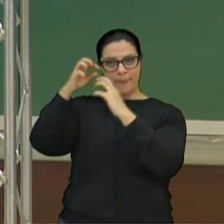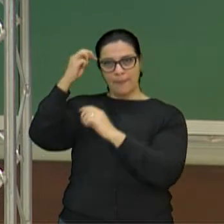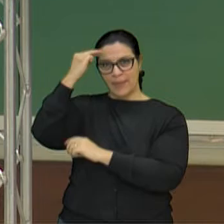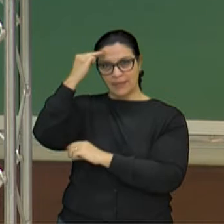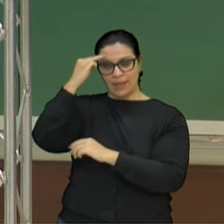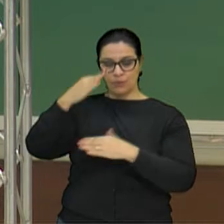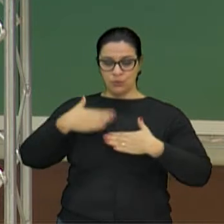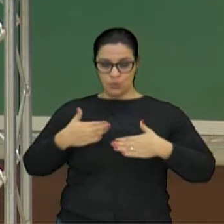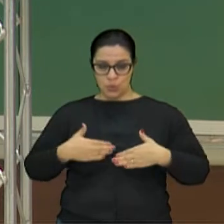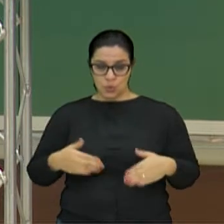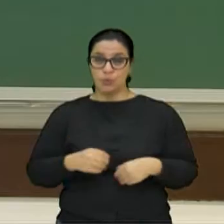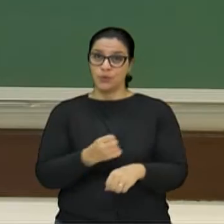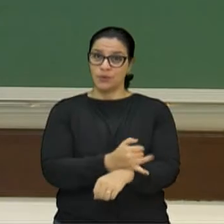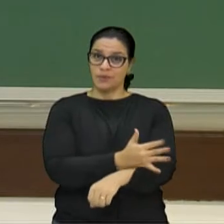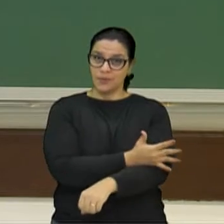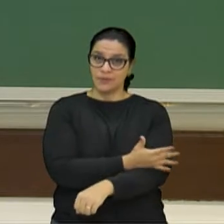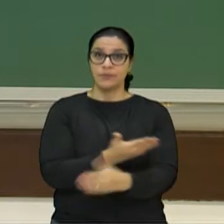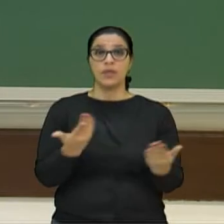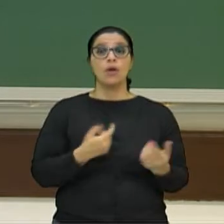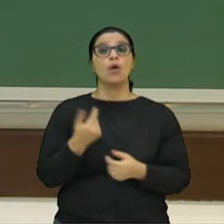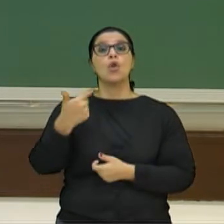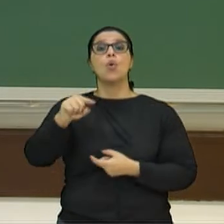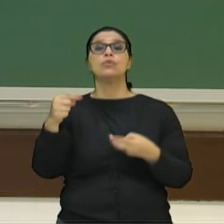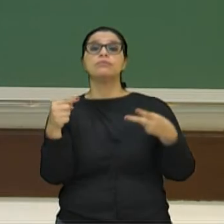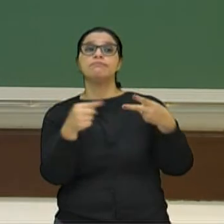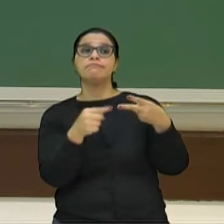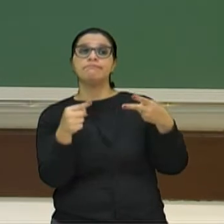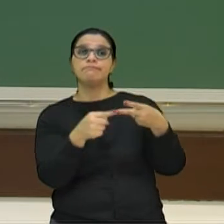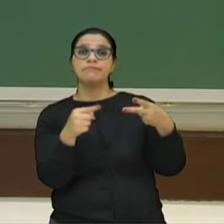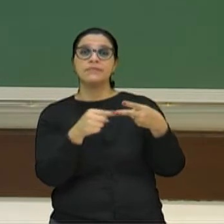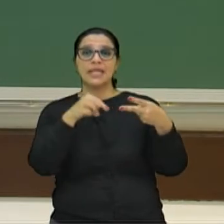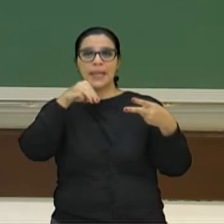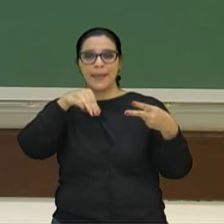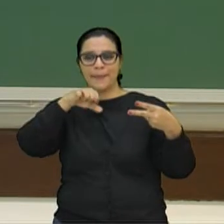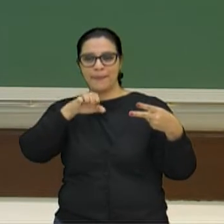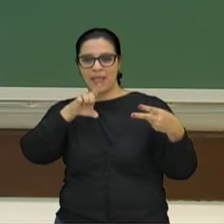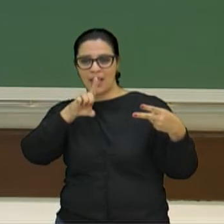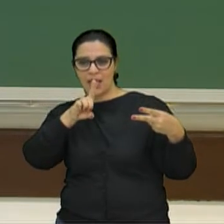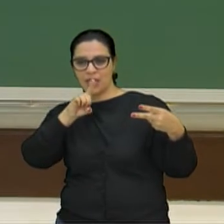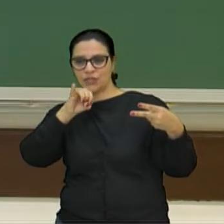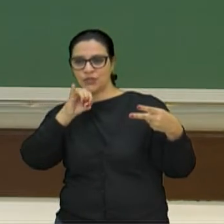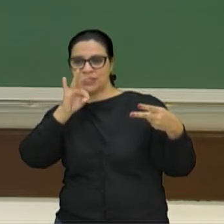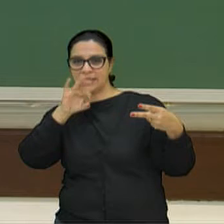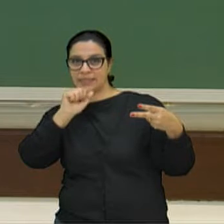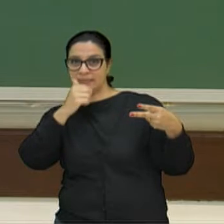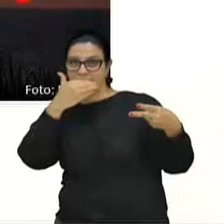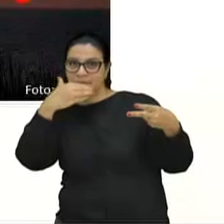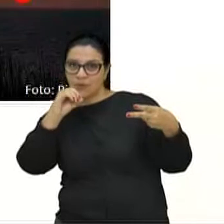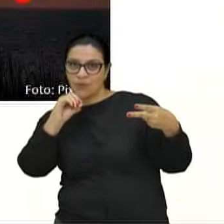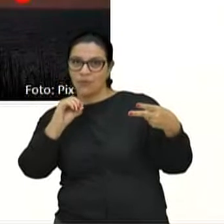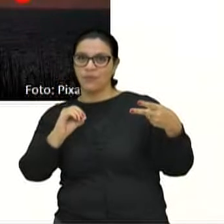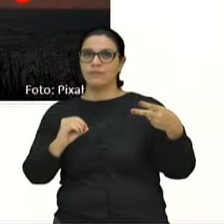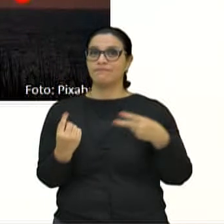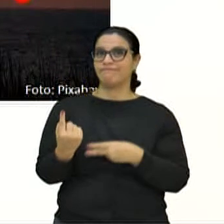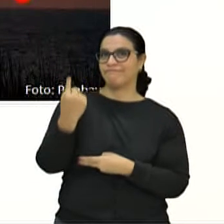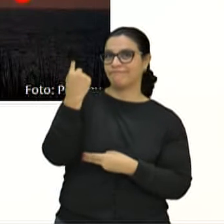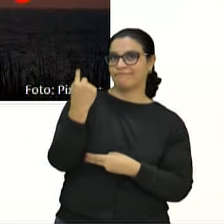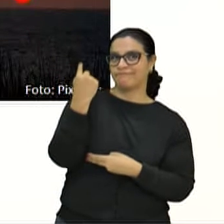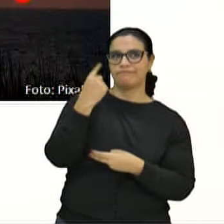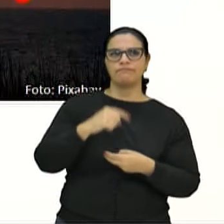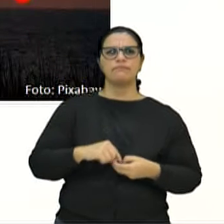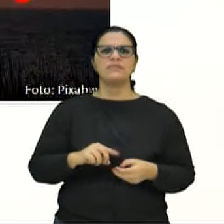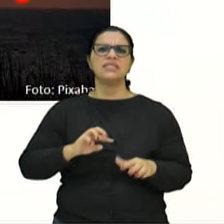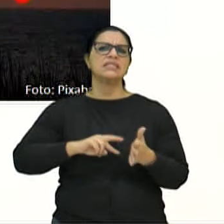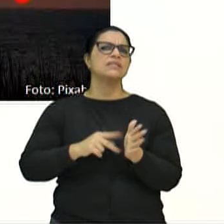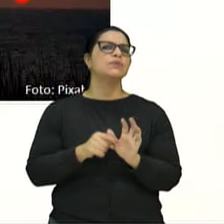emocionais. Próxima ginástica, então, próxima divisão da ginástica, né, de conscientização corporal, que é a meditação. Então,